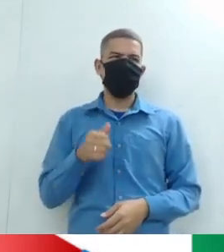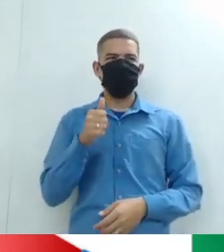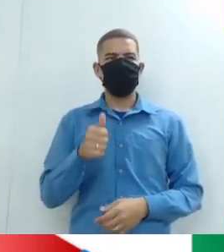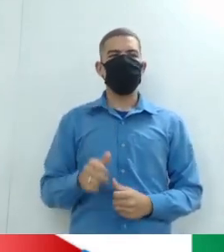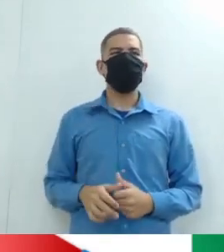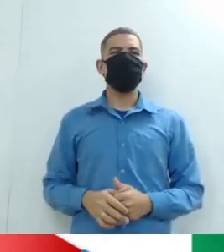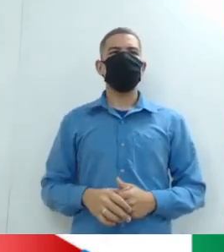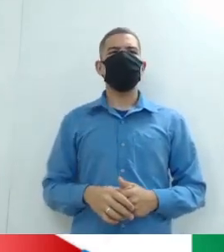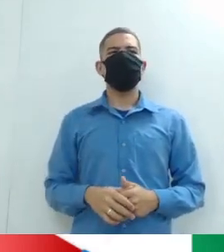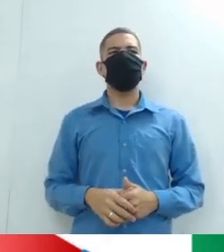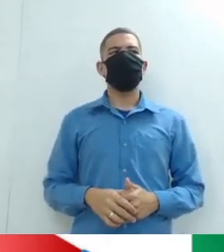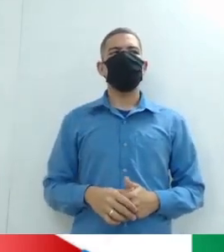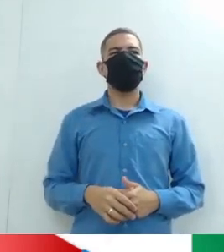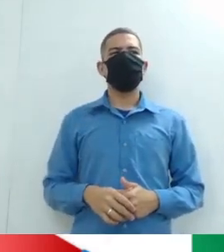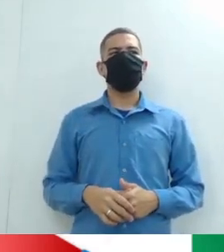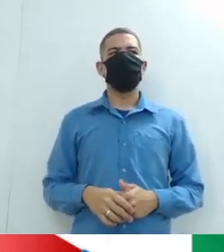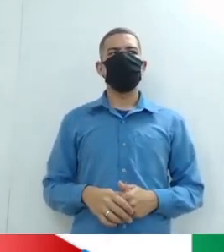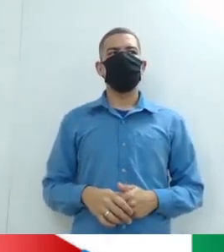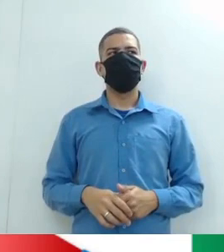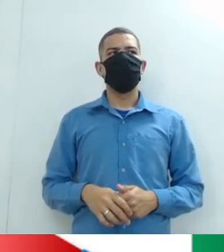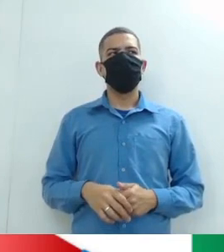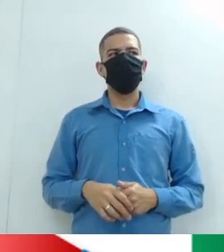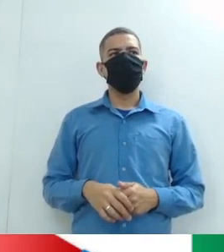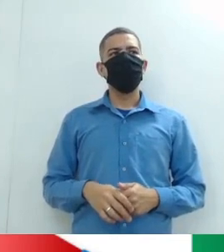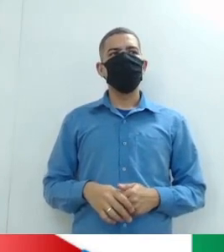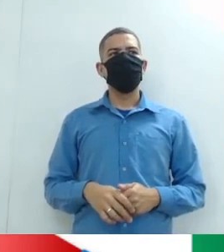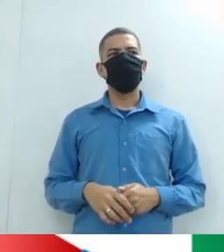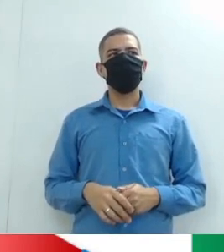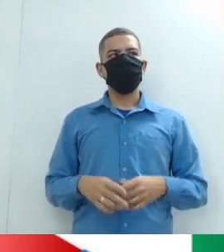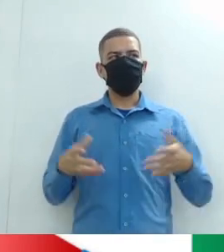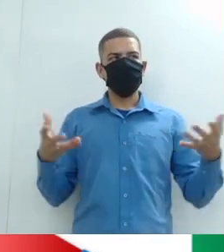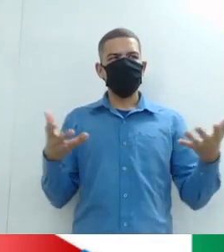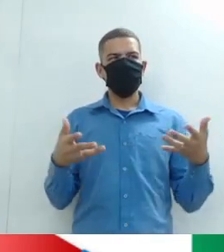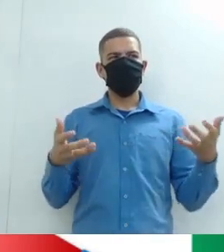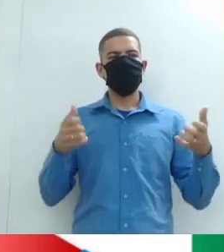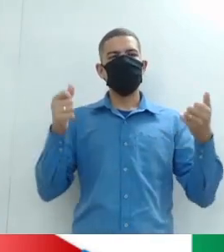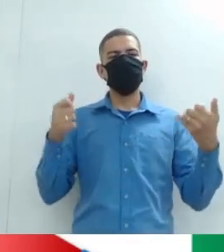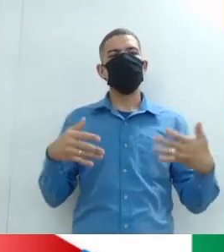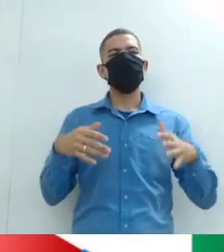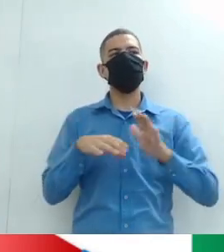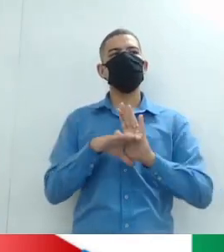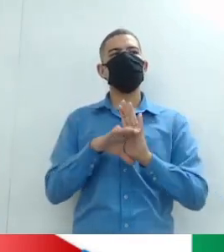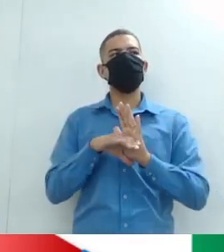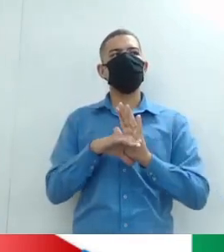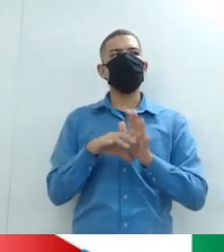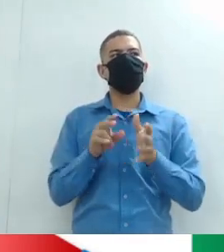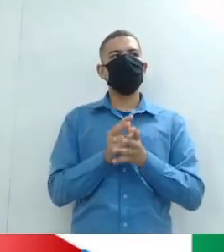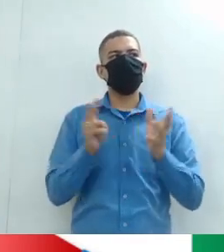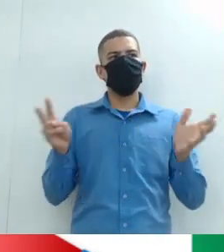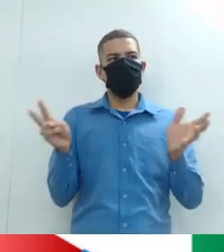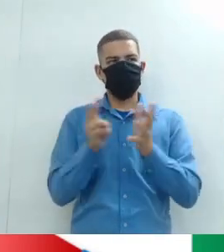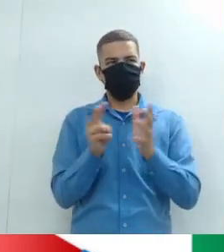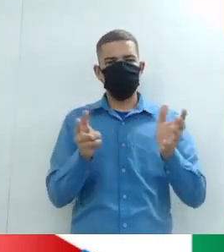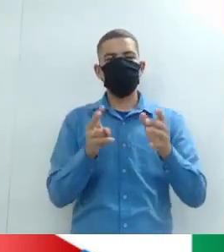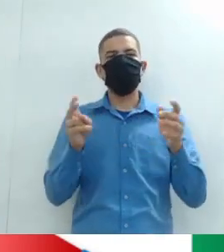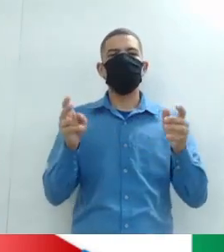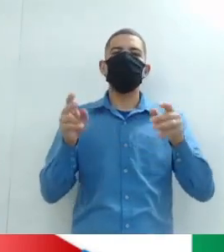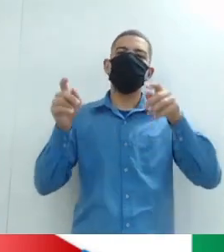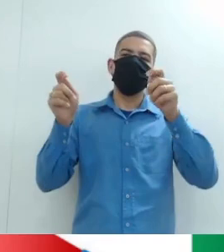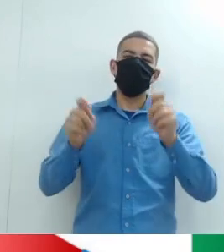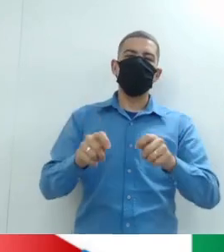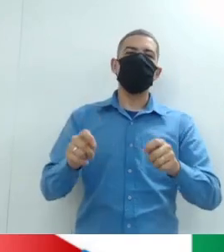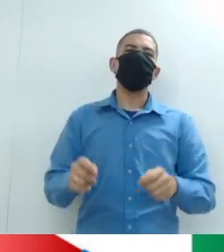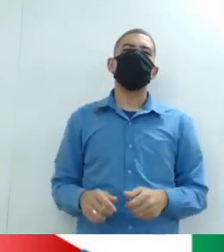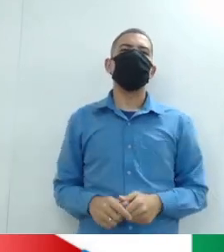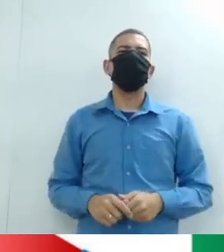Então vem comigo que eu vou te falar agora sobre esse conceito de volume e capacidade, tá bom? Peguei um